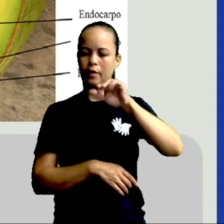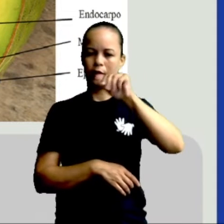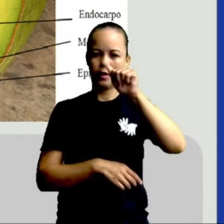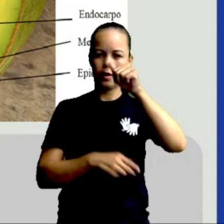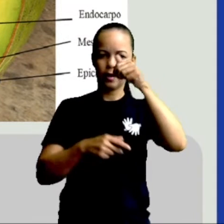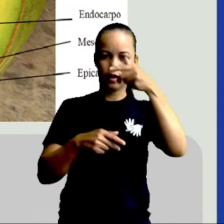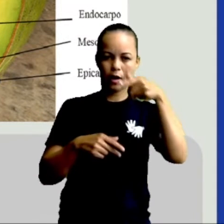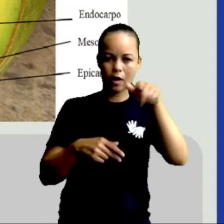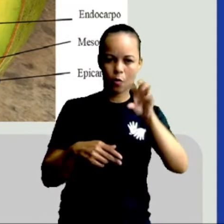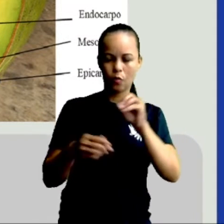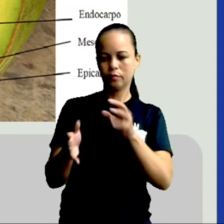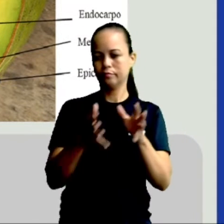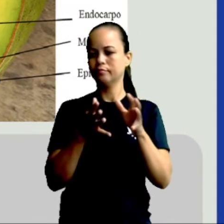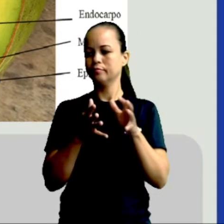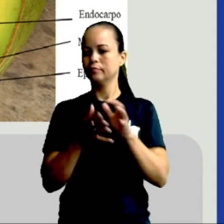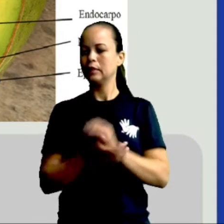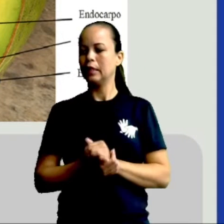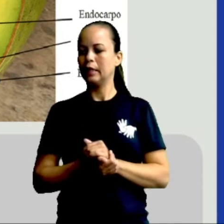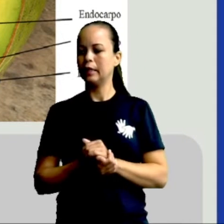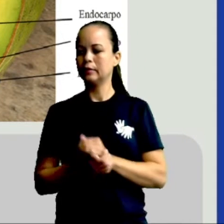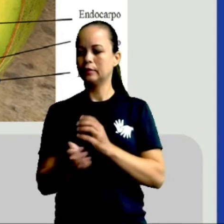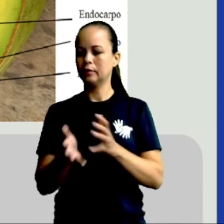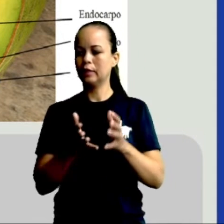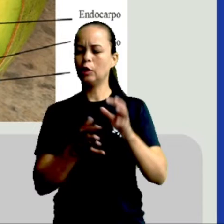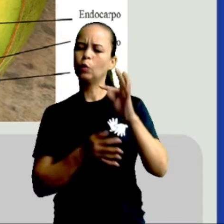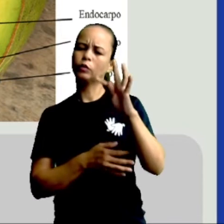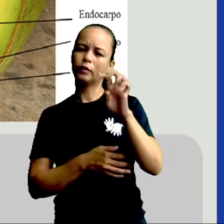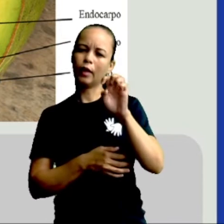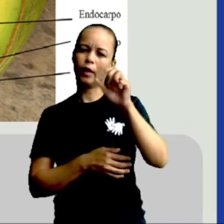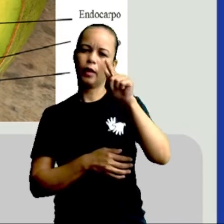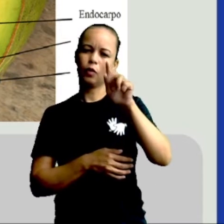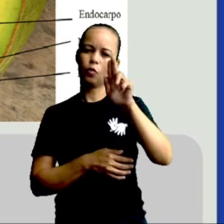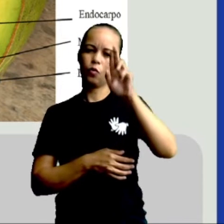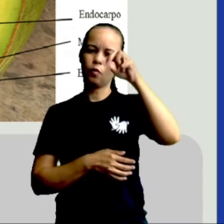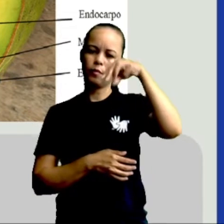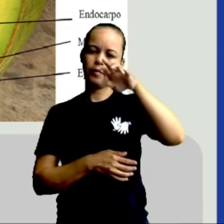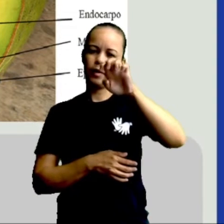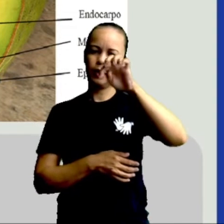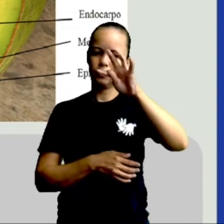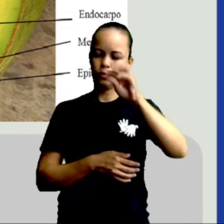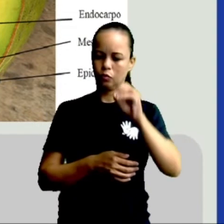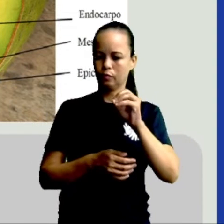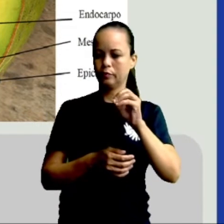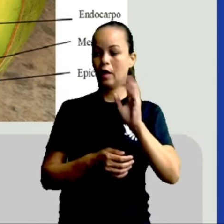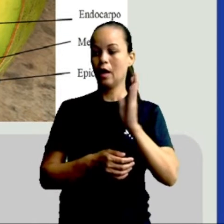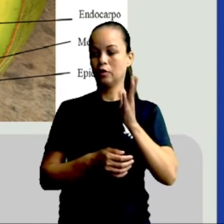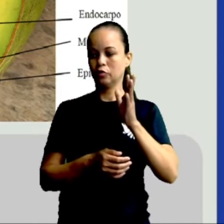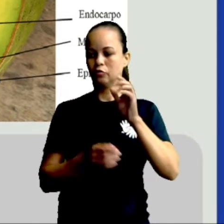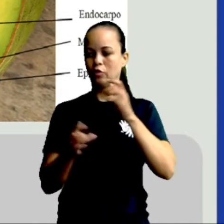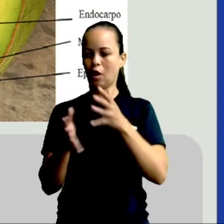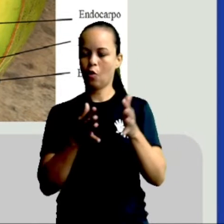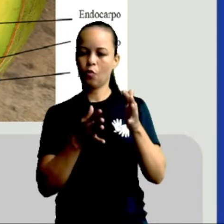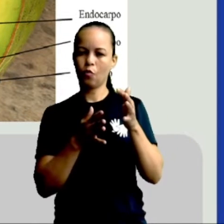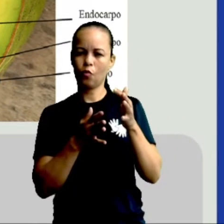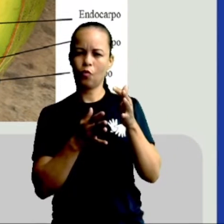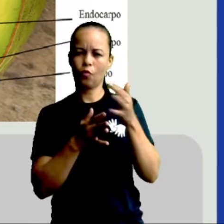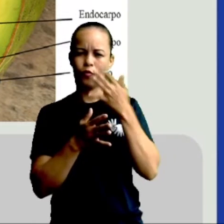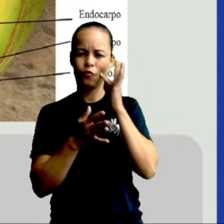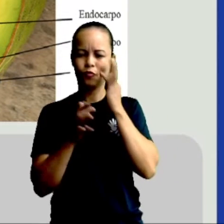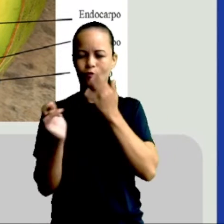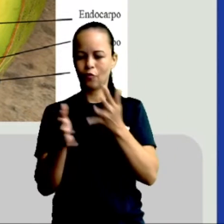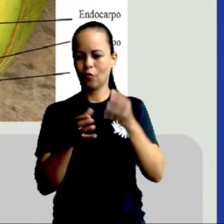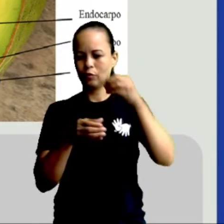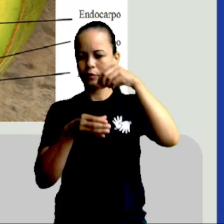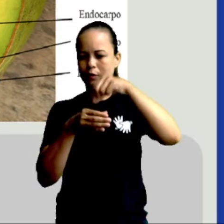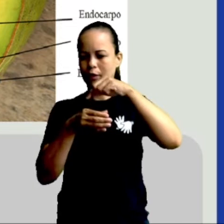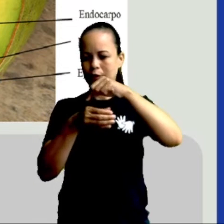tecido, tá? Já o fruto propriamente dito é uma estrutura que a gente chama de pericarpo. Nessa estrutura que a gente chama de pericarpo, a gente